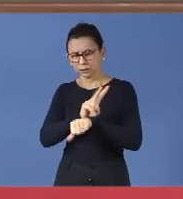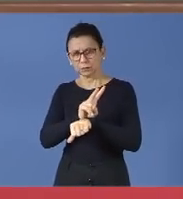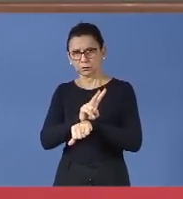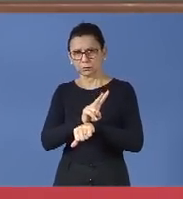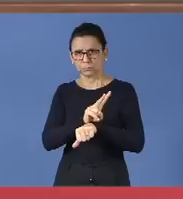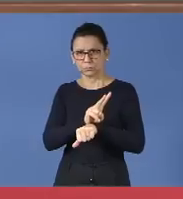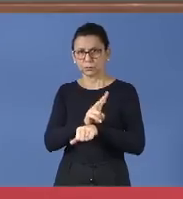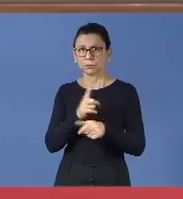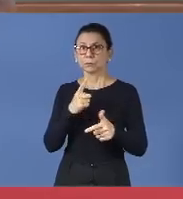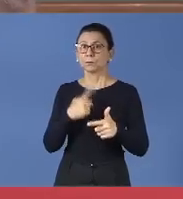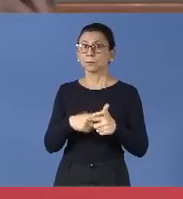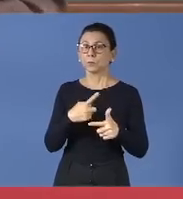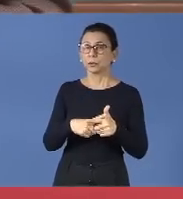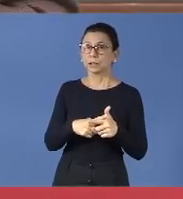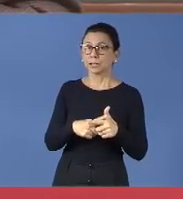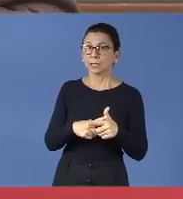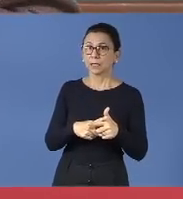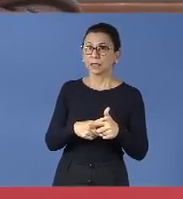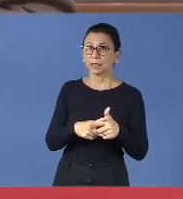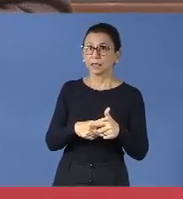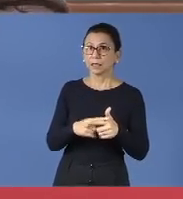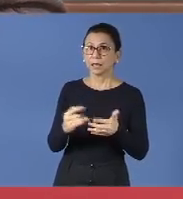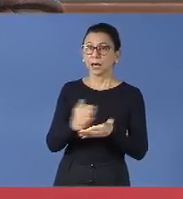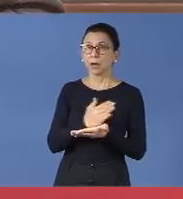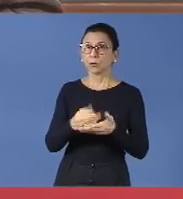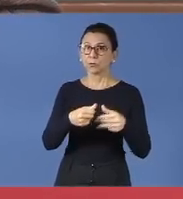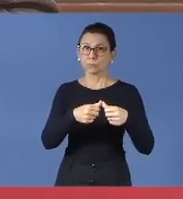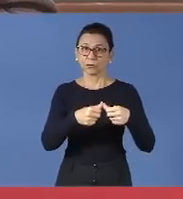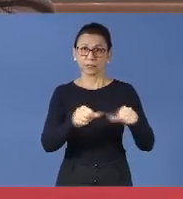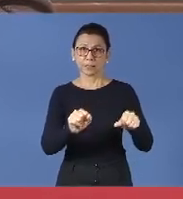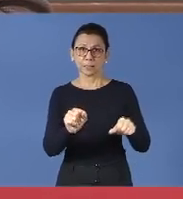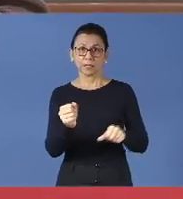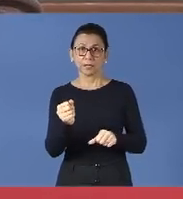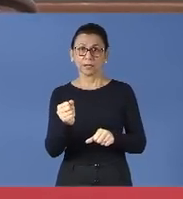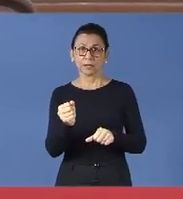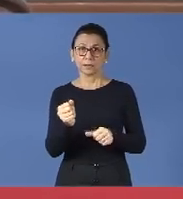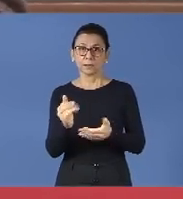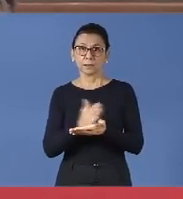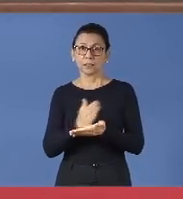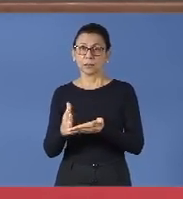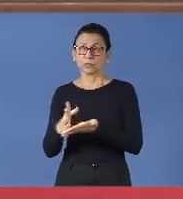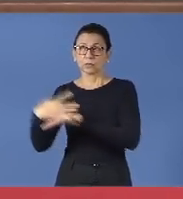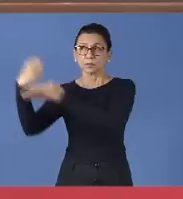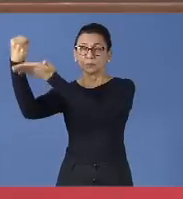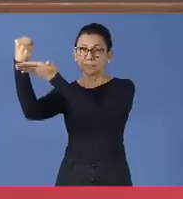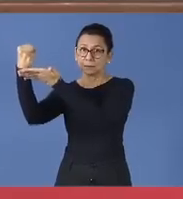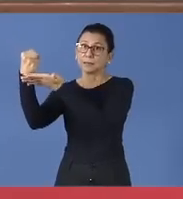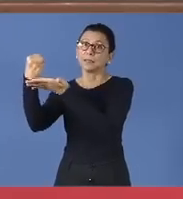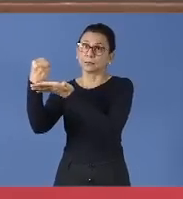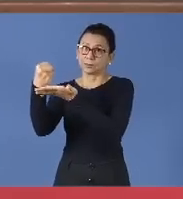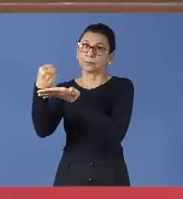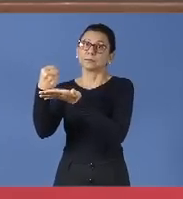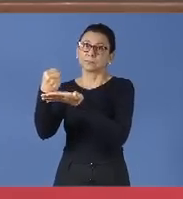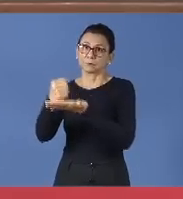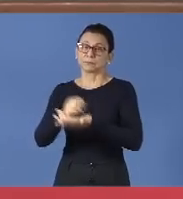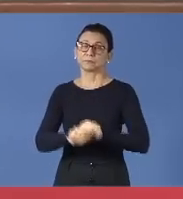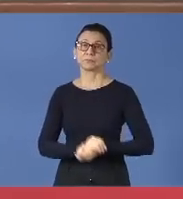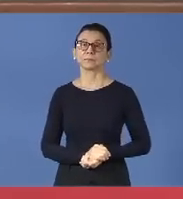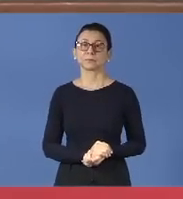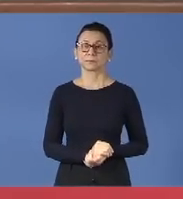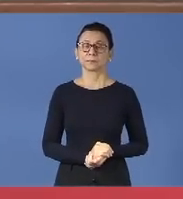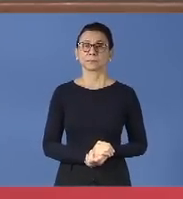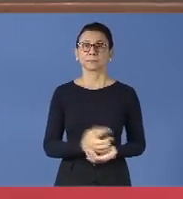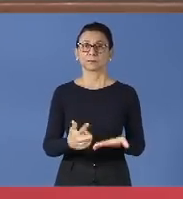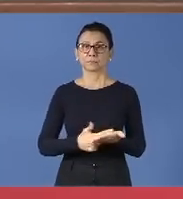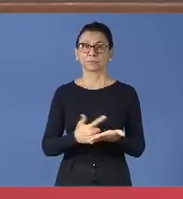saber se o que nós estamos aprendendo a respeito de Neemias está sendo colocado como